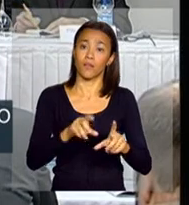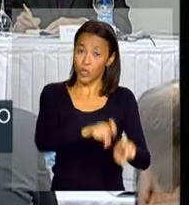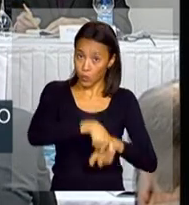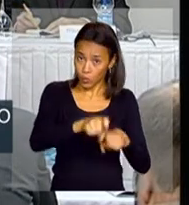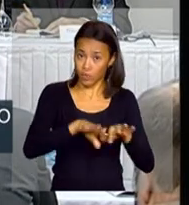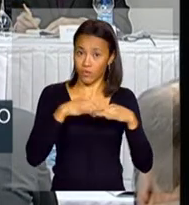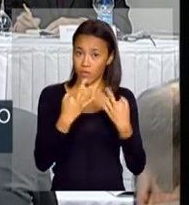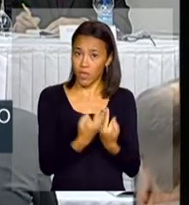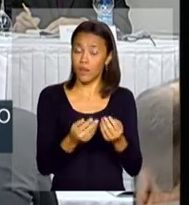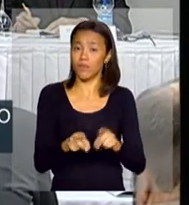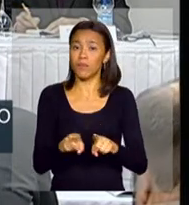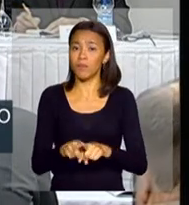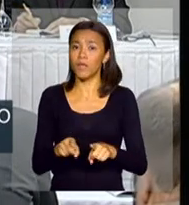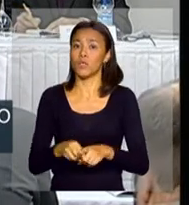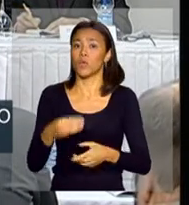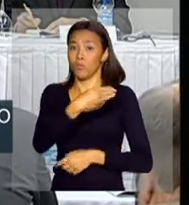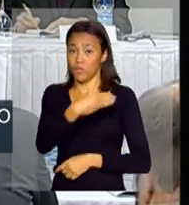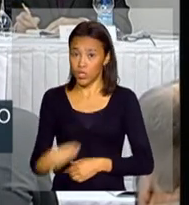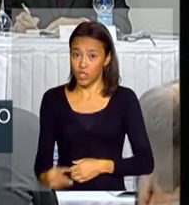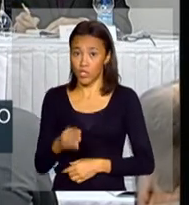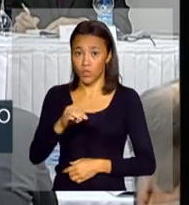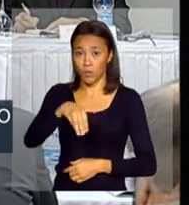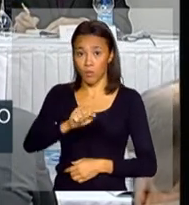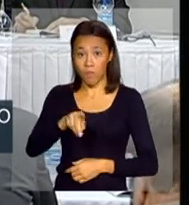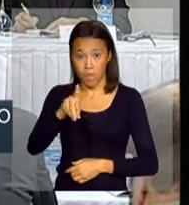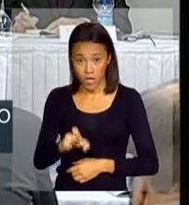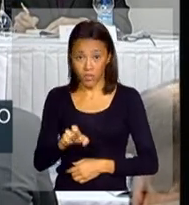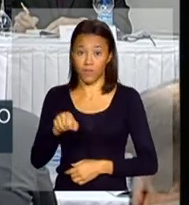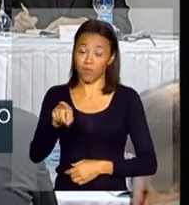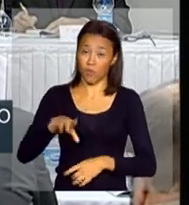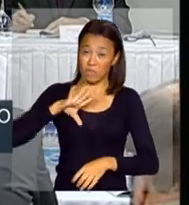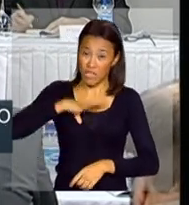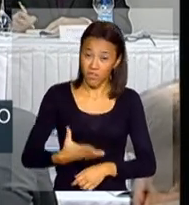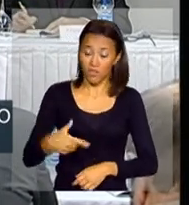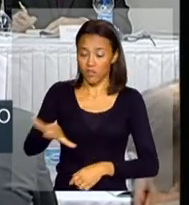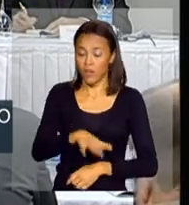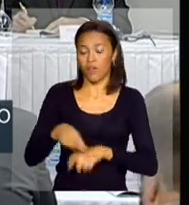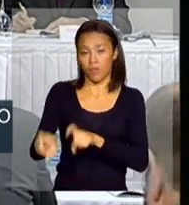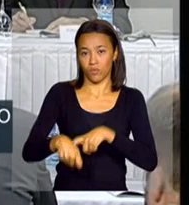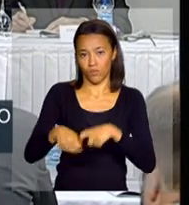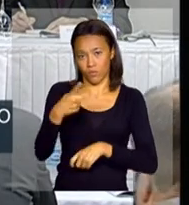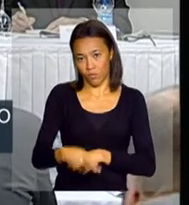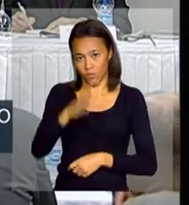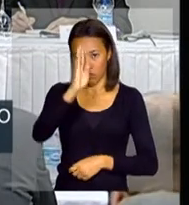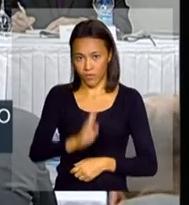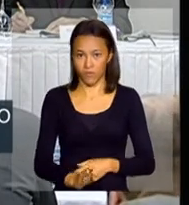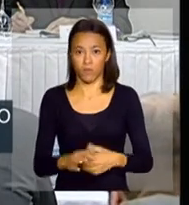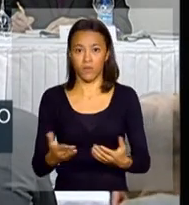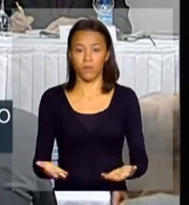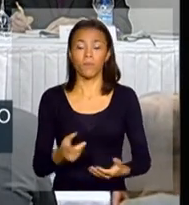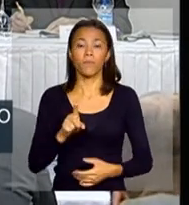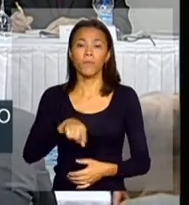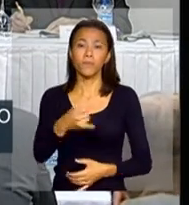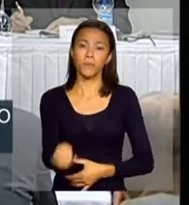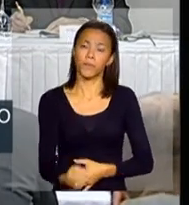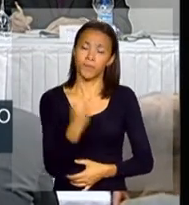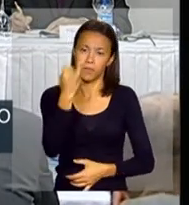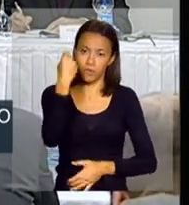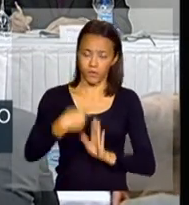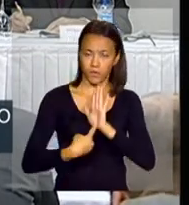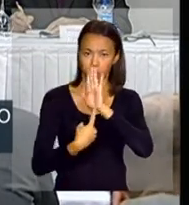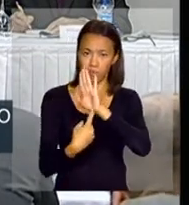o ministro Mendes em relação à questão da agricultura e os desafios da nova política da agrícola do país. Então, é importante